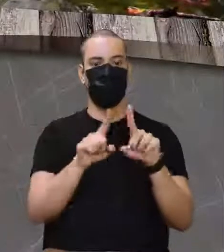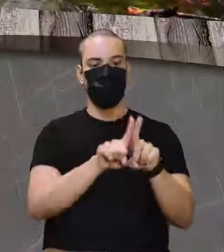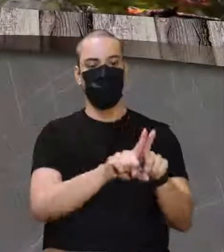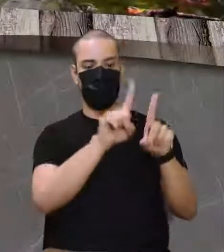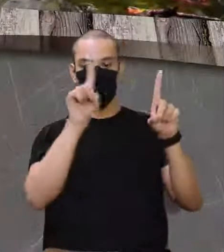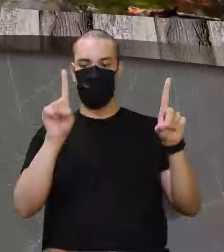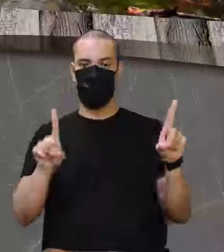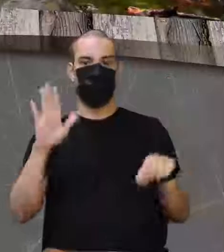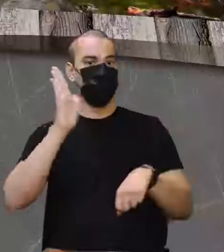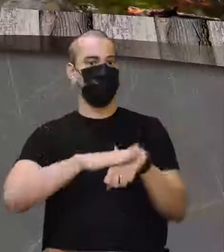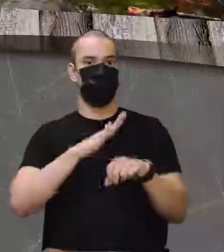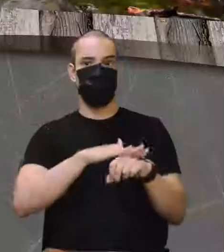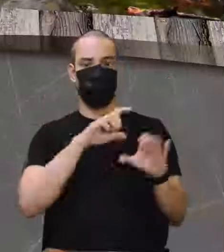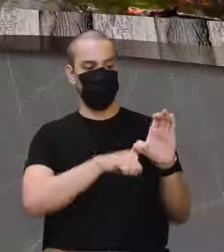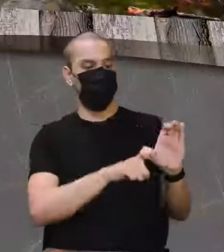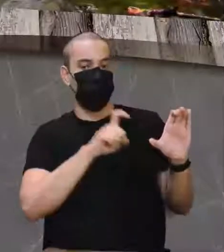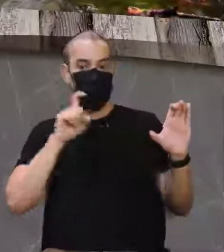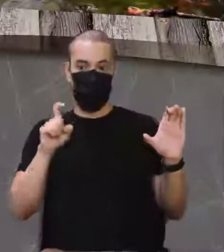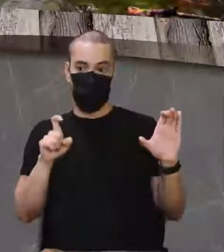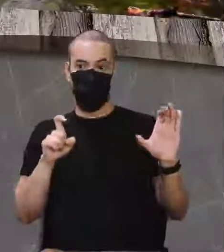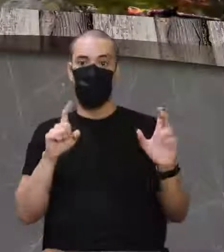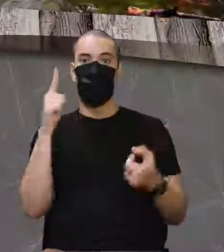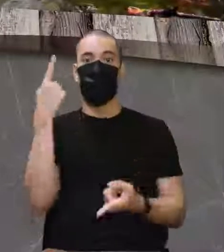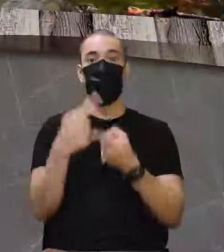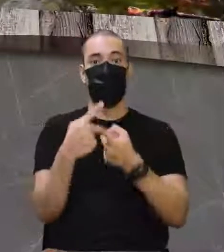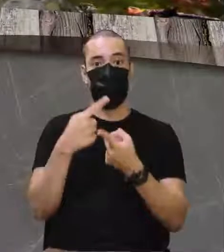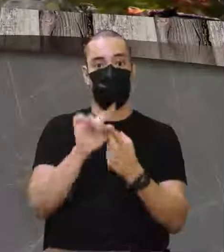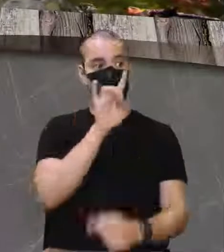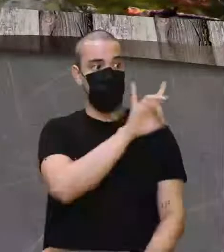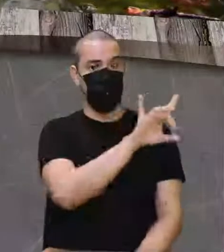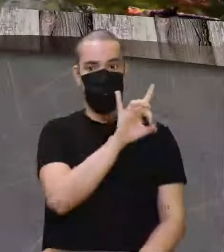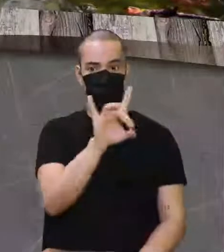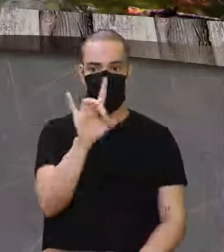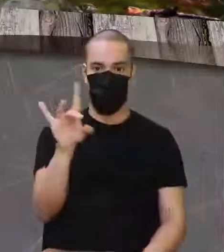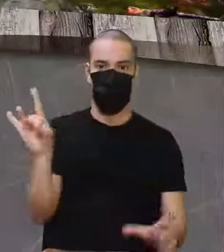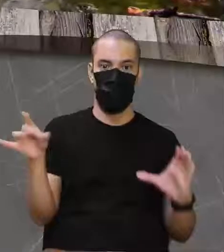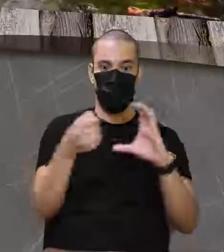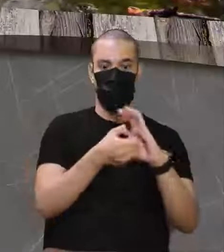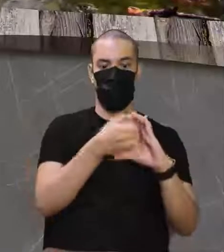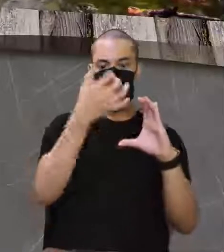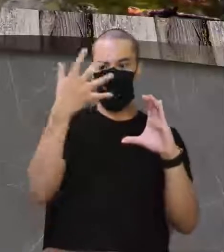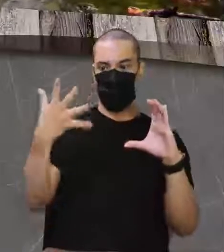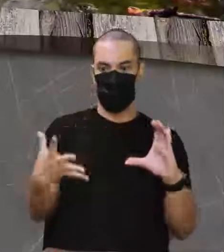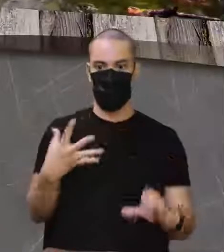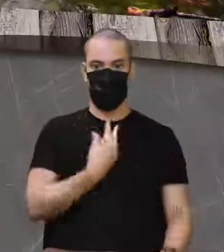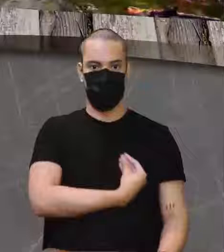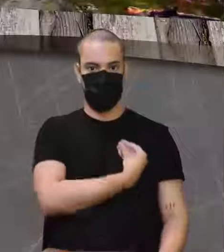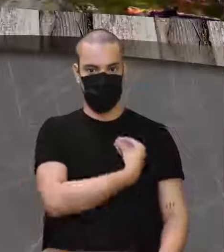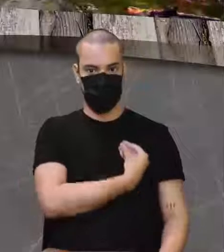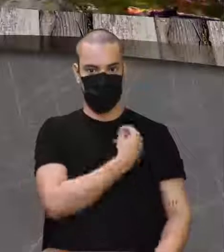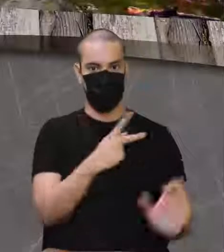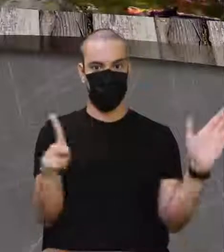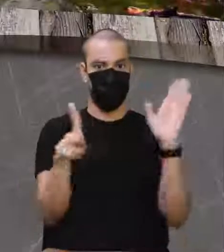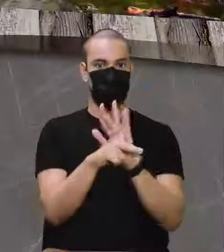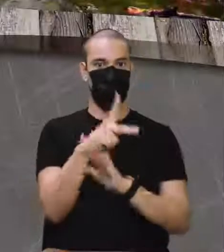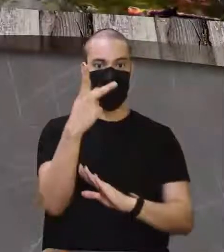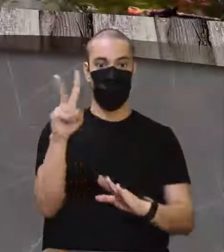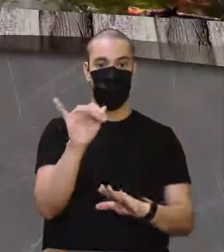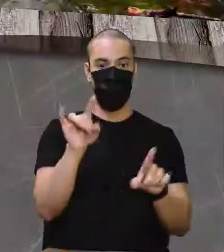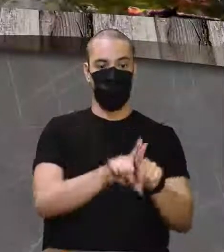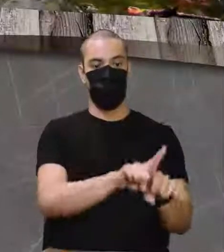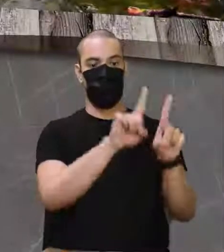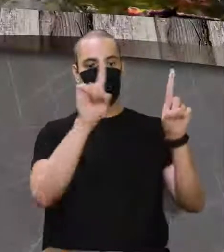segregação independente. Por quê? Que cada característica presente naquele indivíduo, ela vai